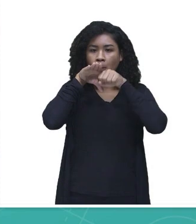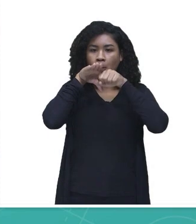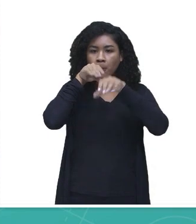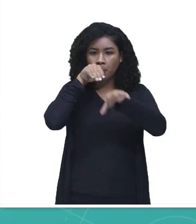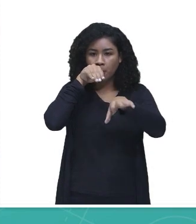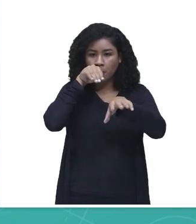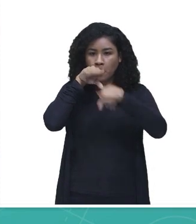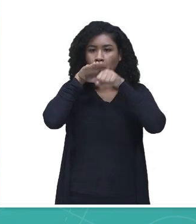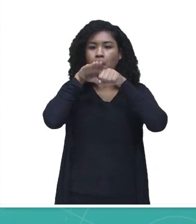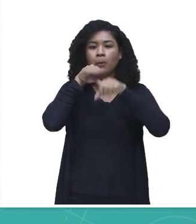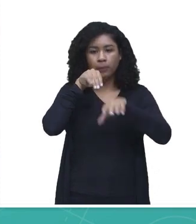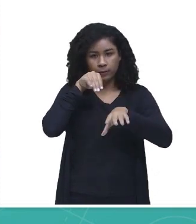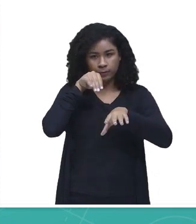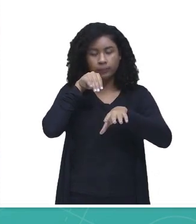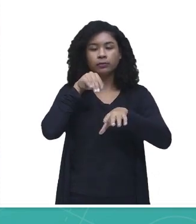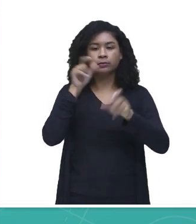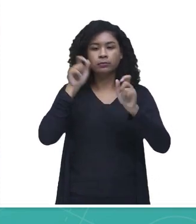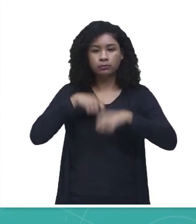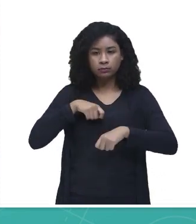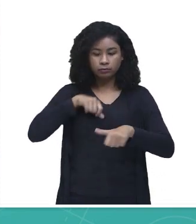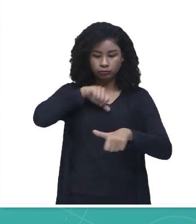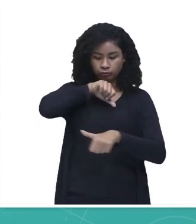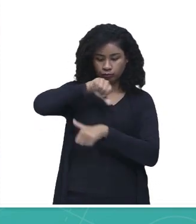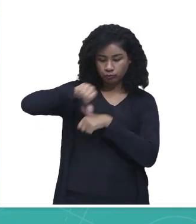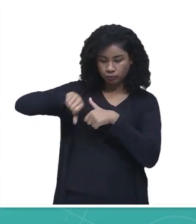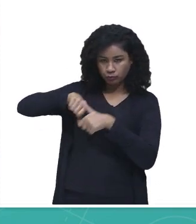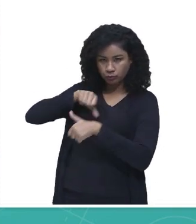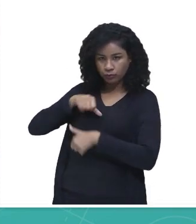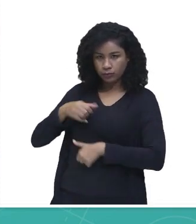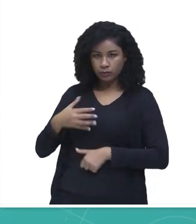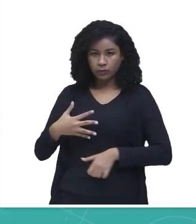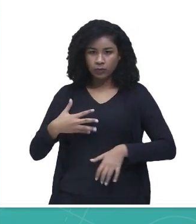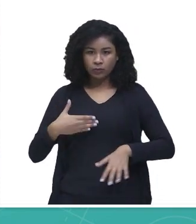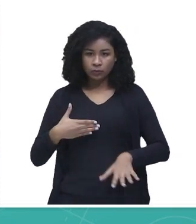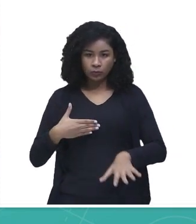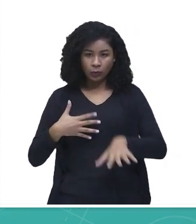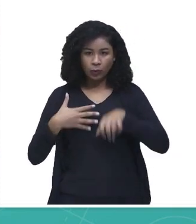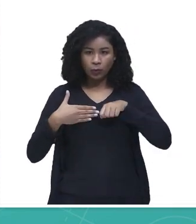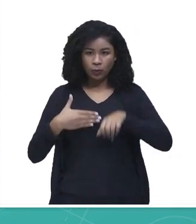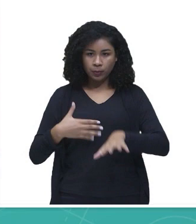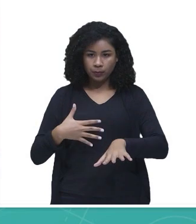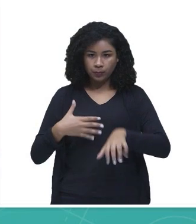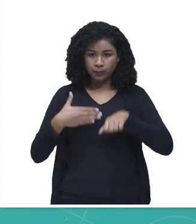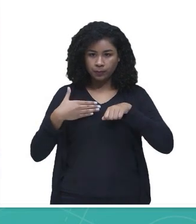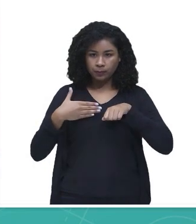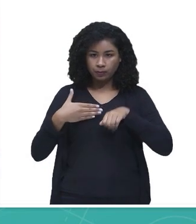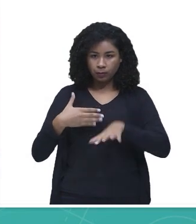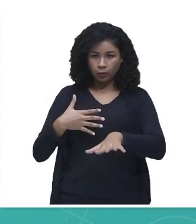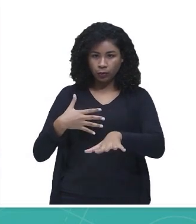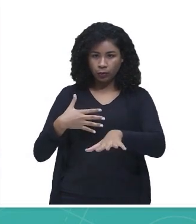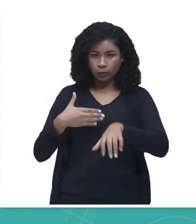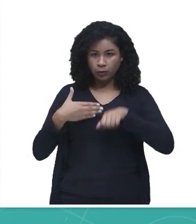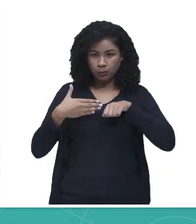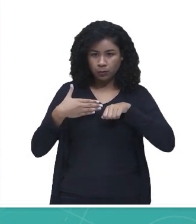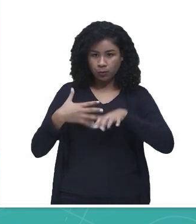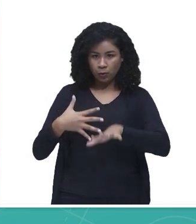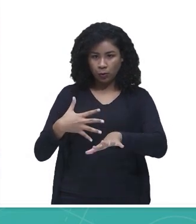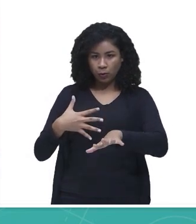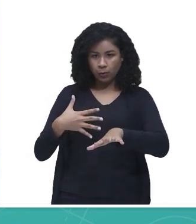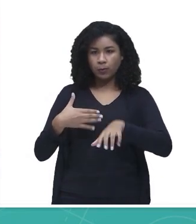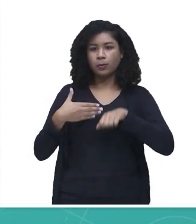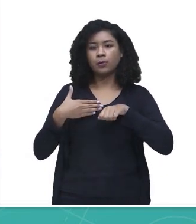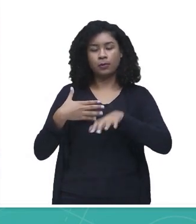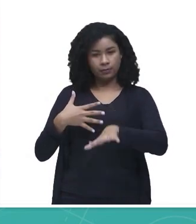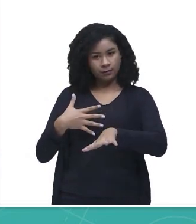entra pela boca, passa pelas brânquias e já sai diretamente ali para fora do corpo do peixe. Então, ali já é